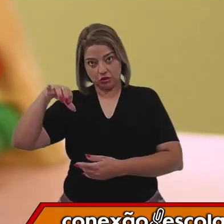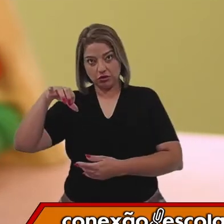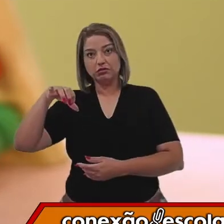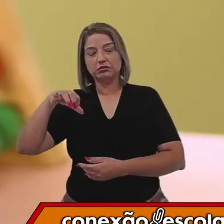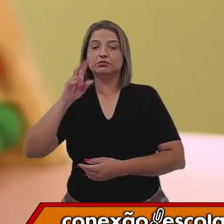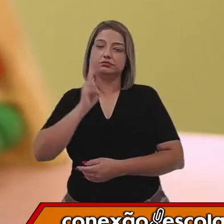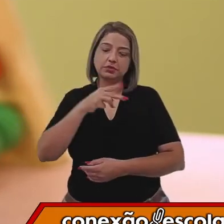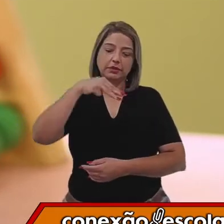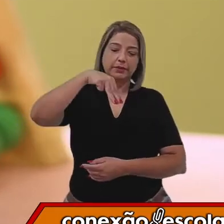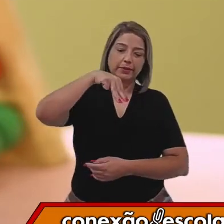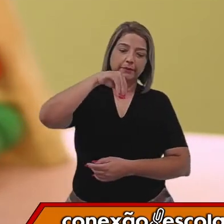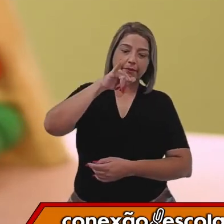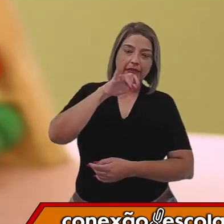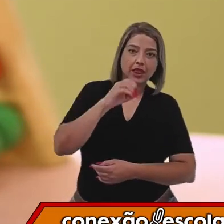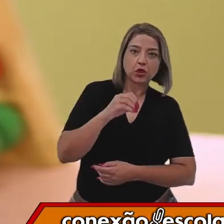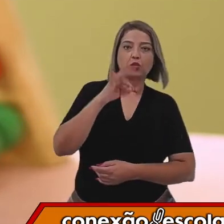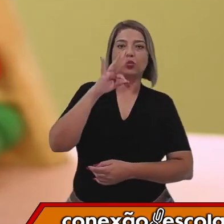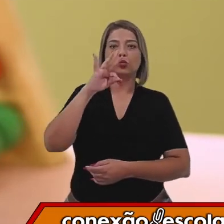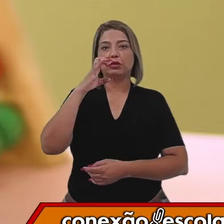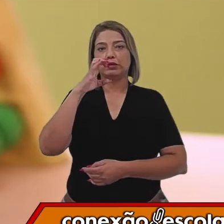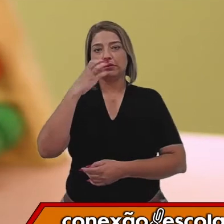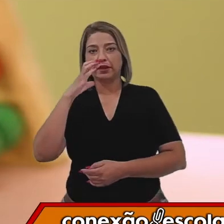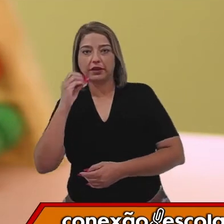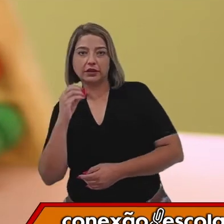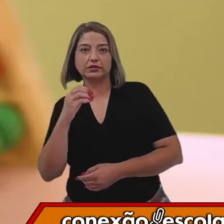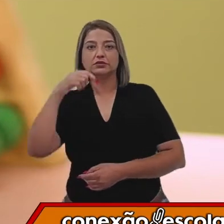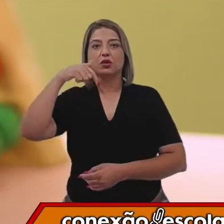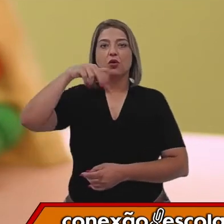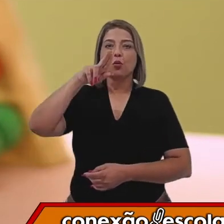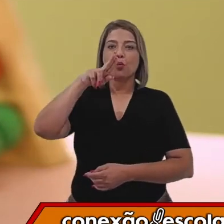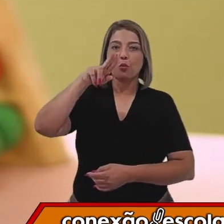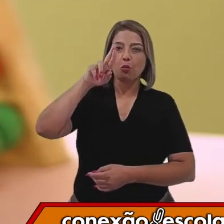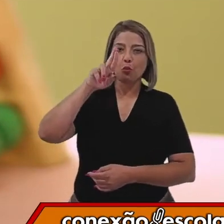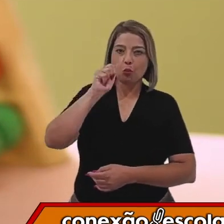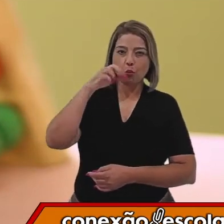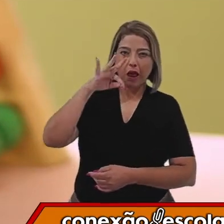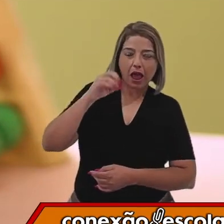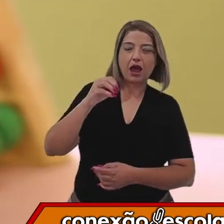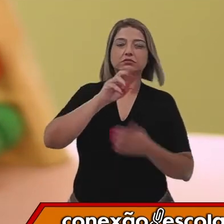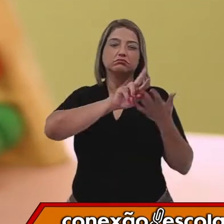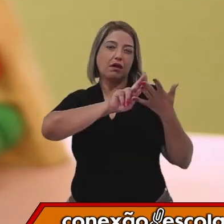ler meio, terço, quarto, quinto, sextos,